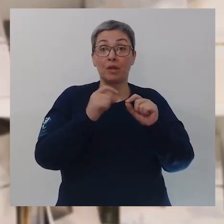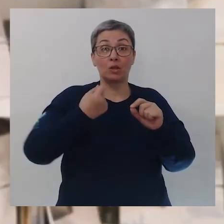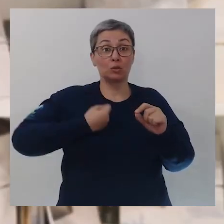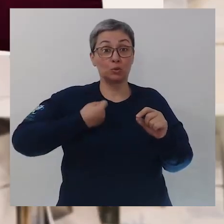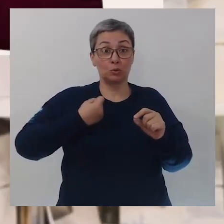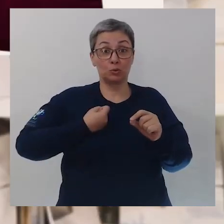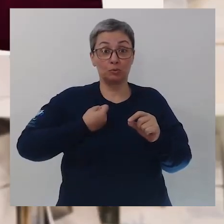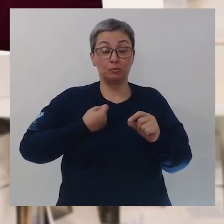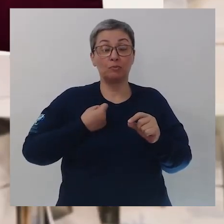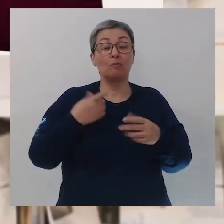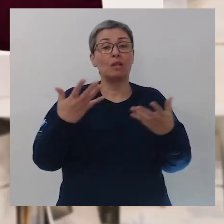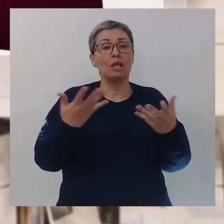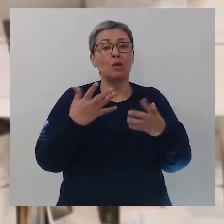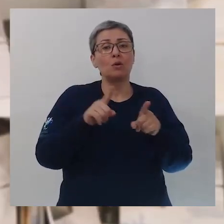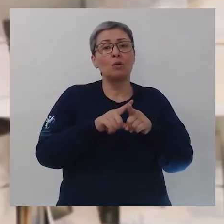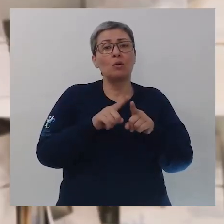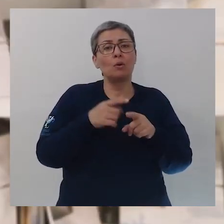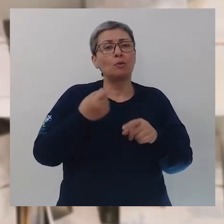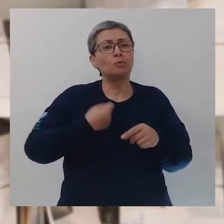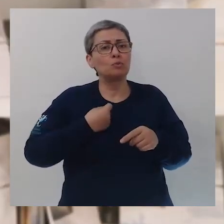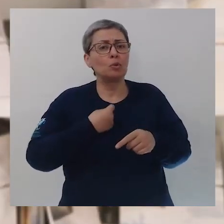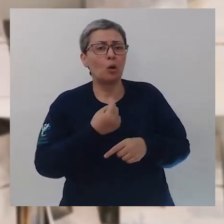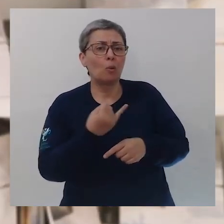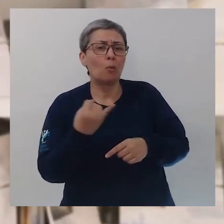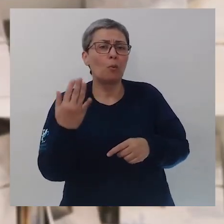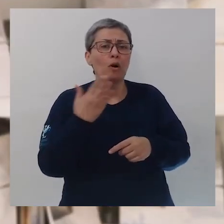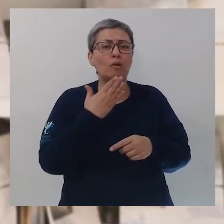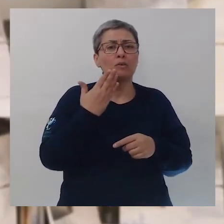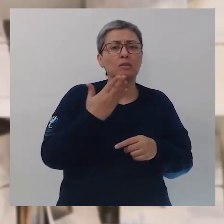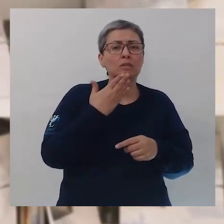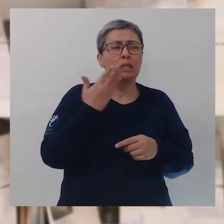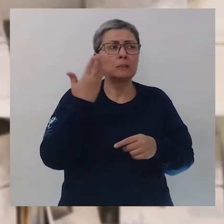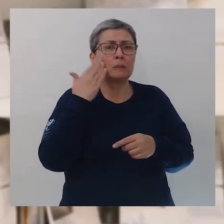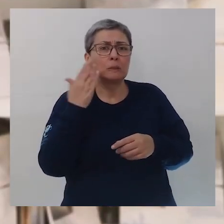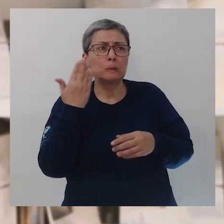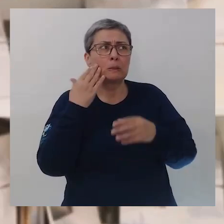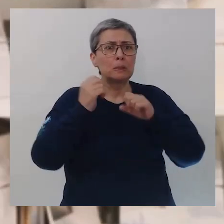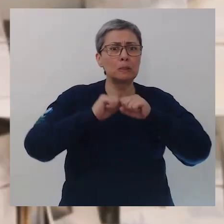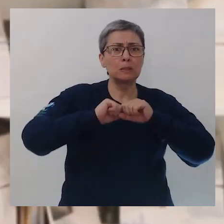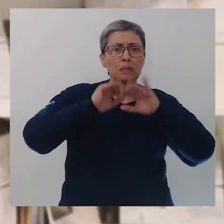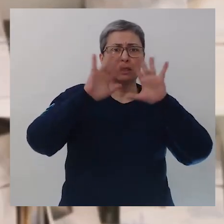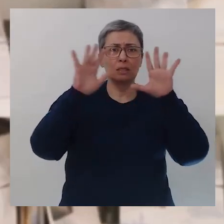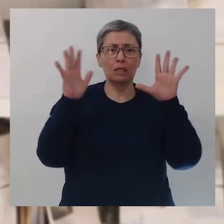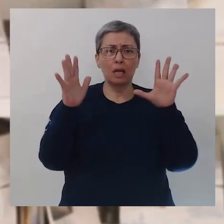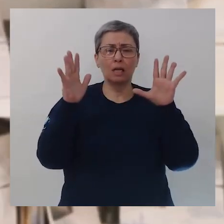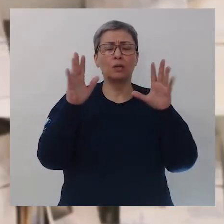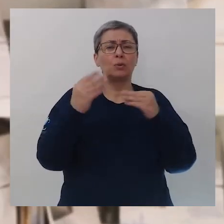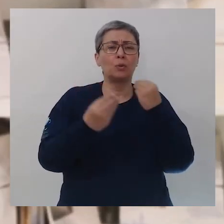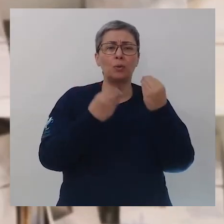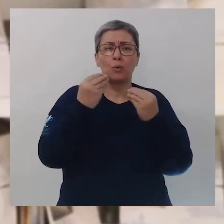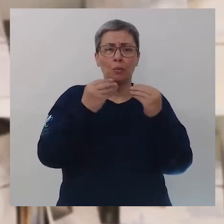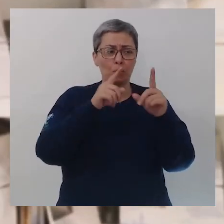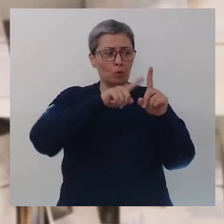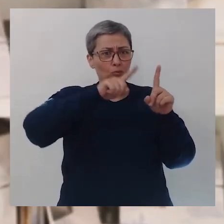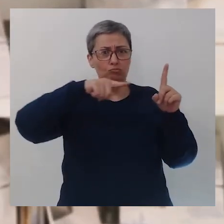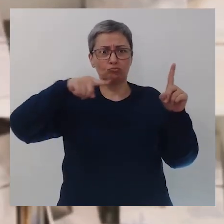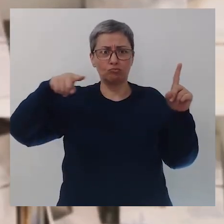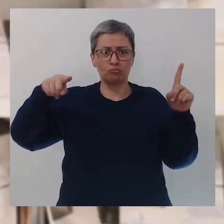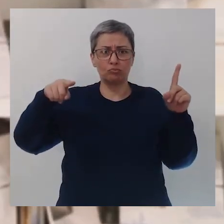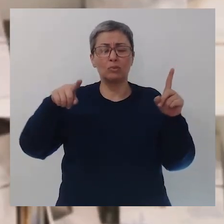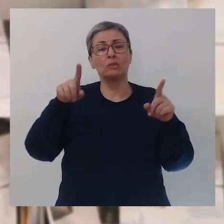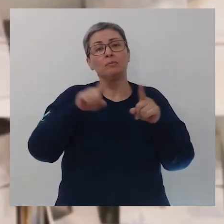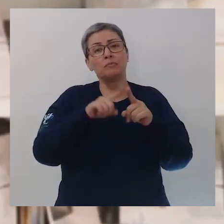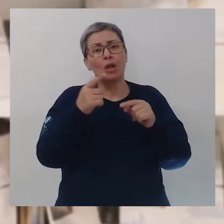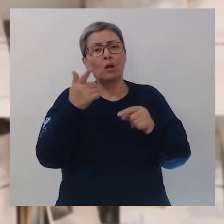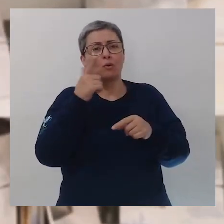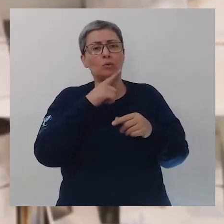em números. Esses números servem para facilitar a interpretação, né, destes gráficos.